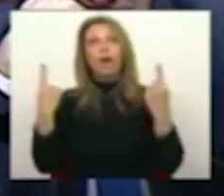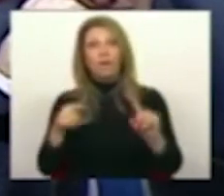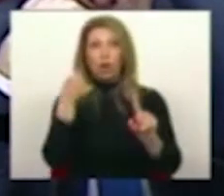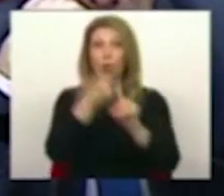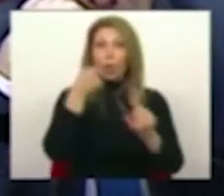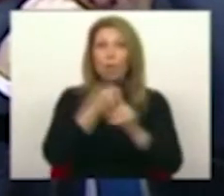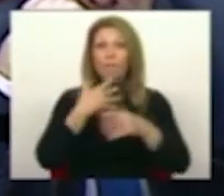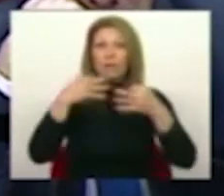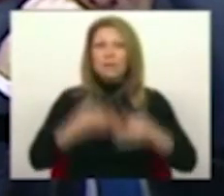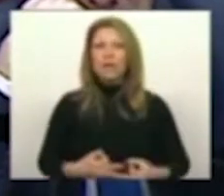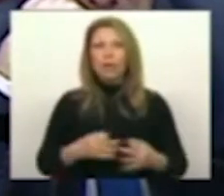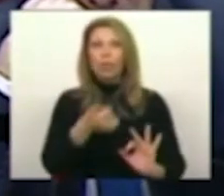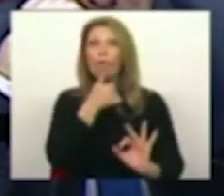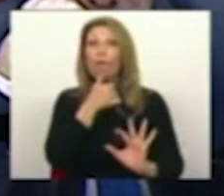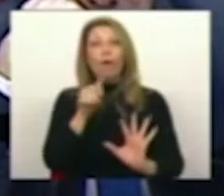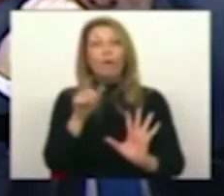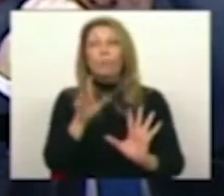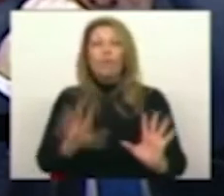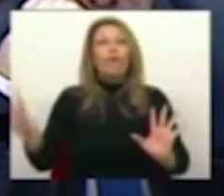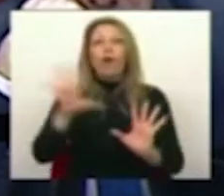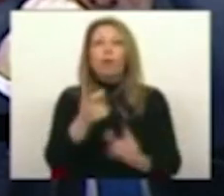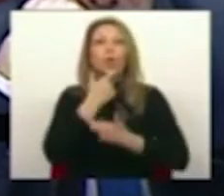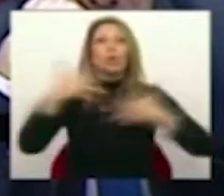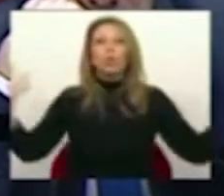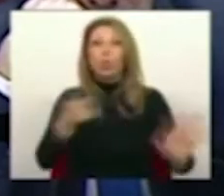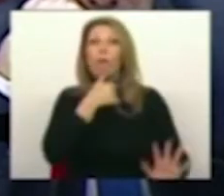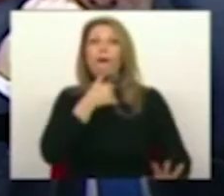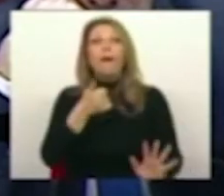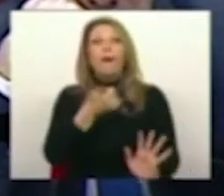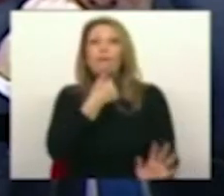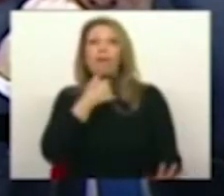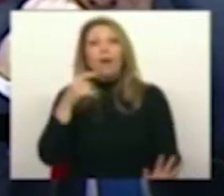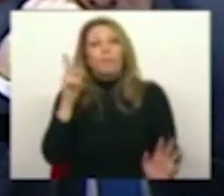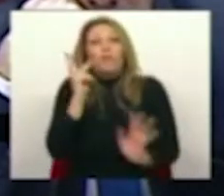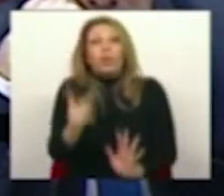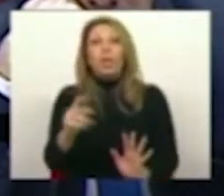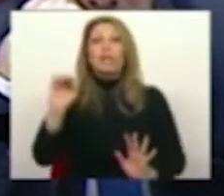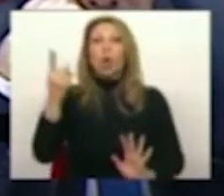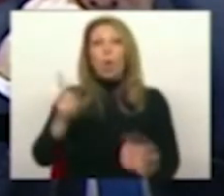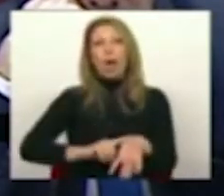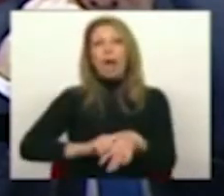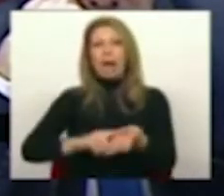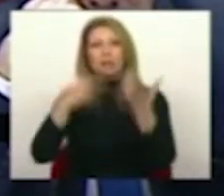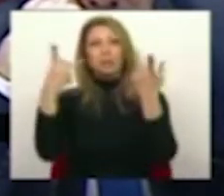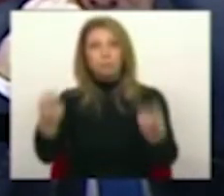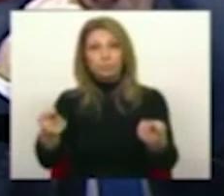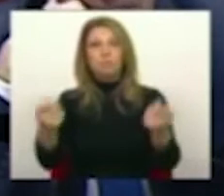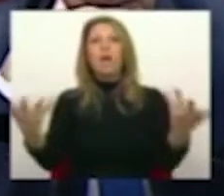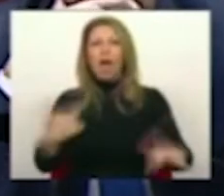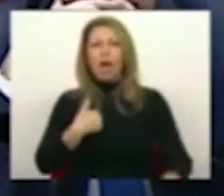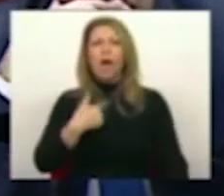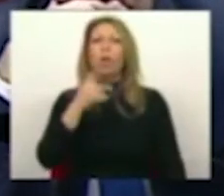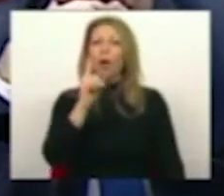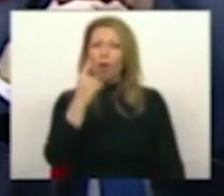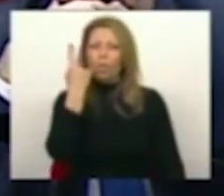a todas as formas de violência e de racismo. Agora, há uma coisa que lhe devo dizer. algo que é absolutamente essencial, que é também